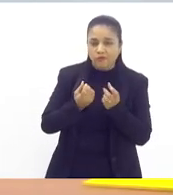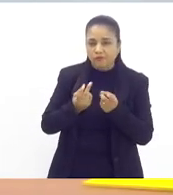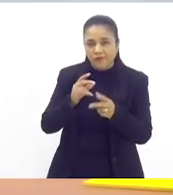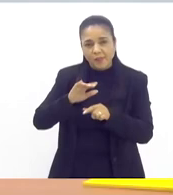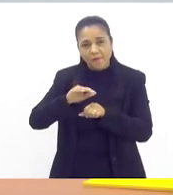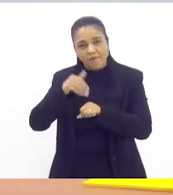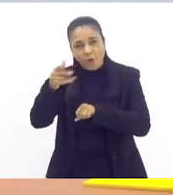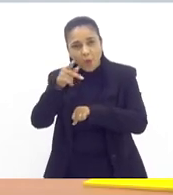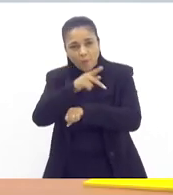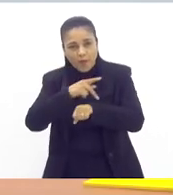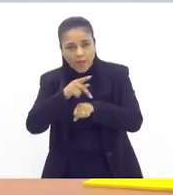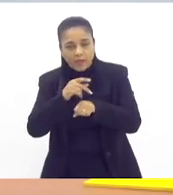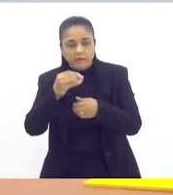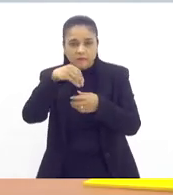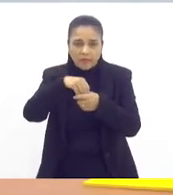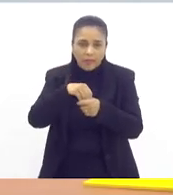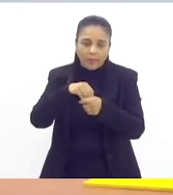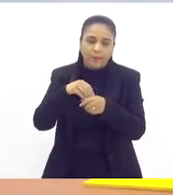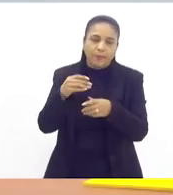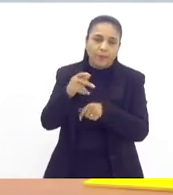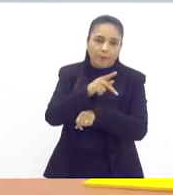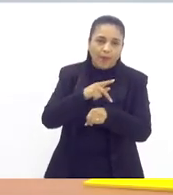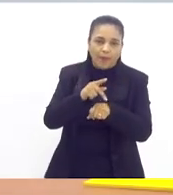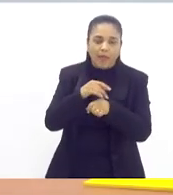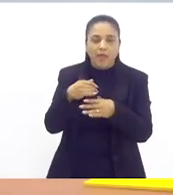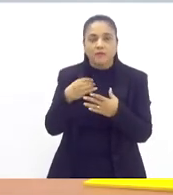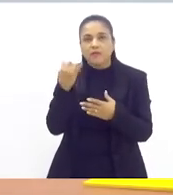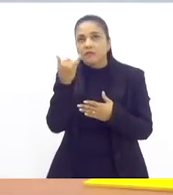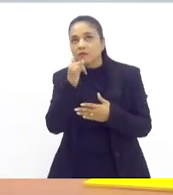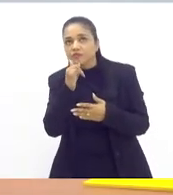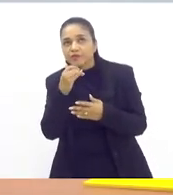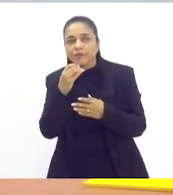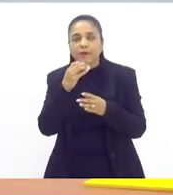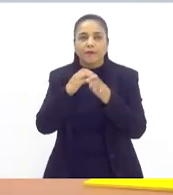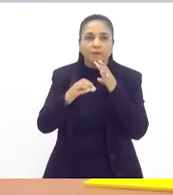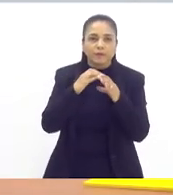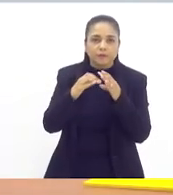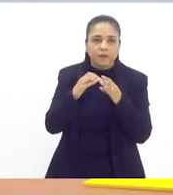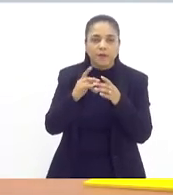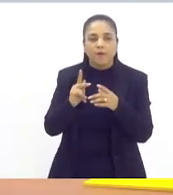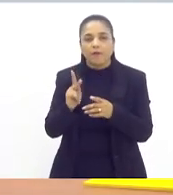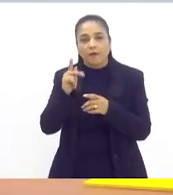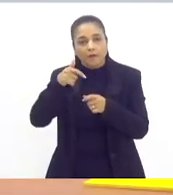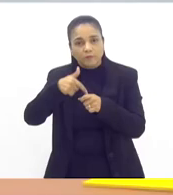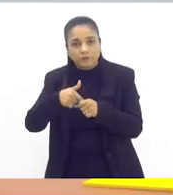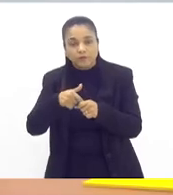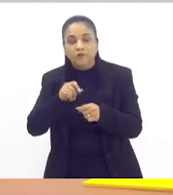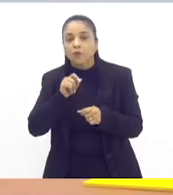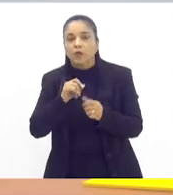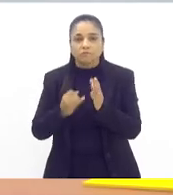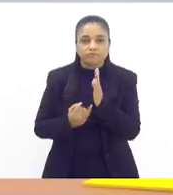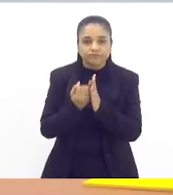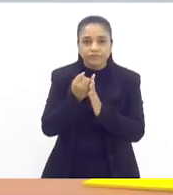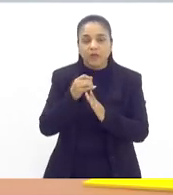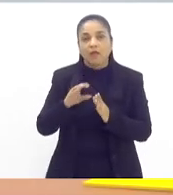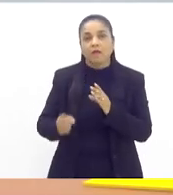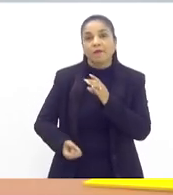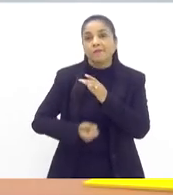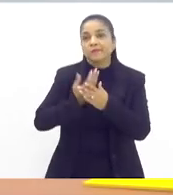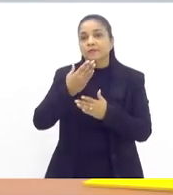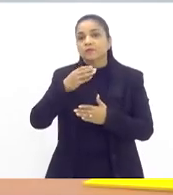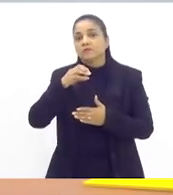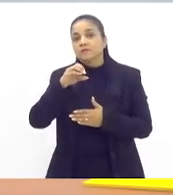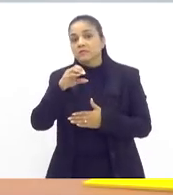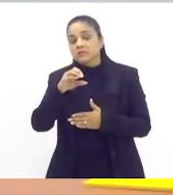exportação, nenhum imposto pode incidir sobre energia, telecomunicação e combustível. Mas tudo bem, aí eu crio o CID, pode incidir. Aí